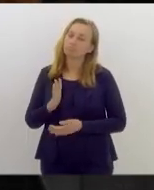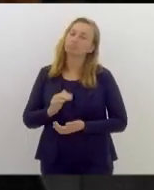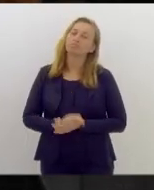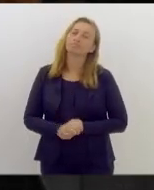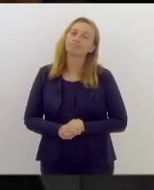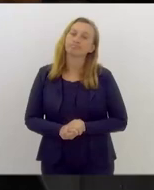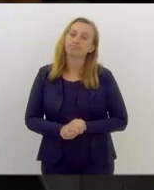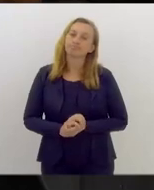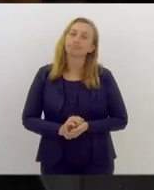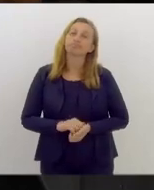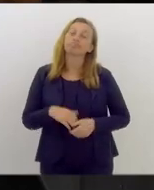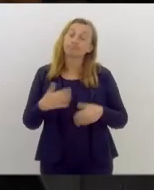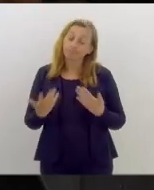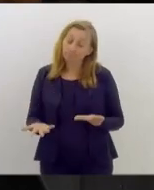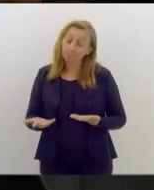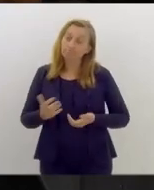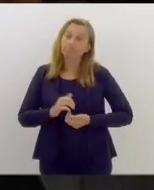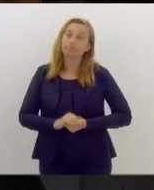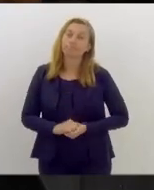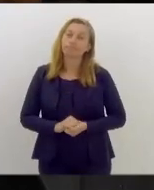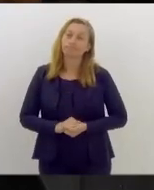aproximadamente. Então, essa é a